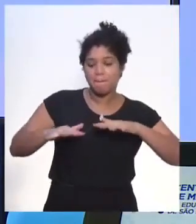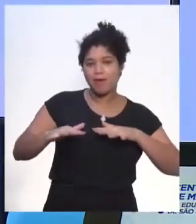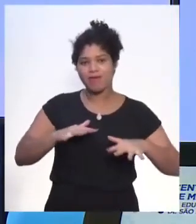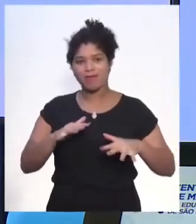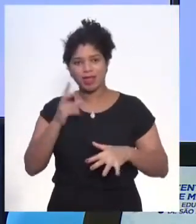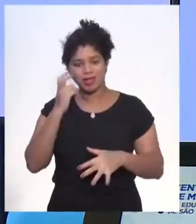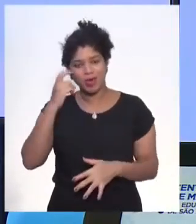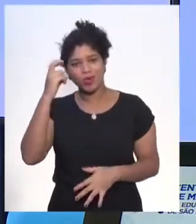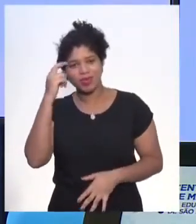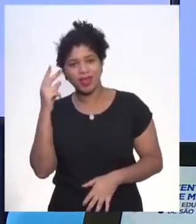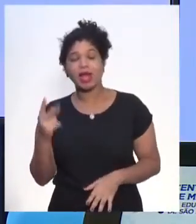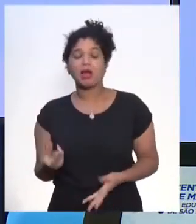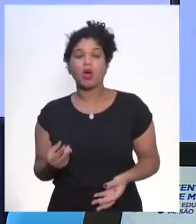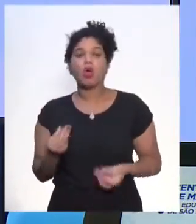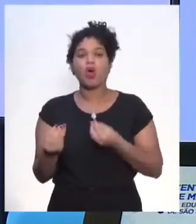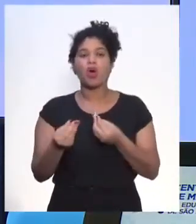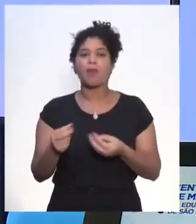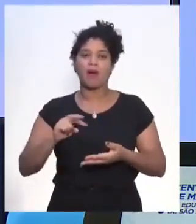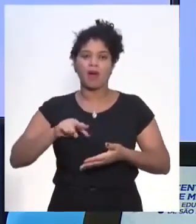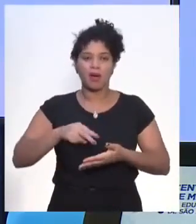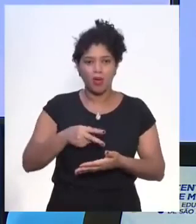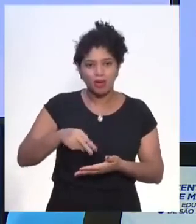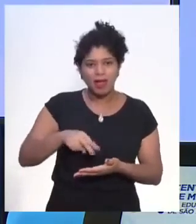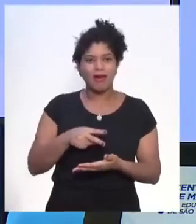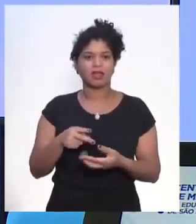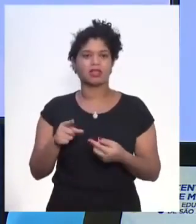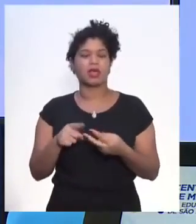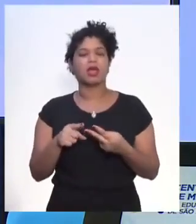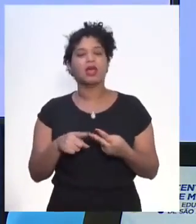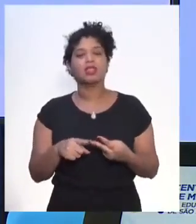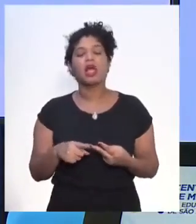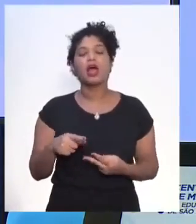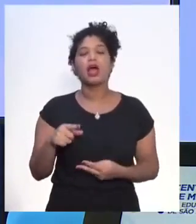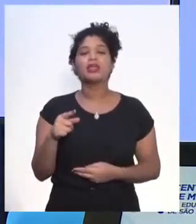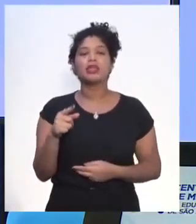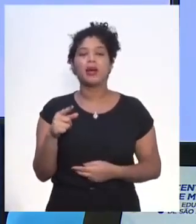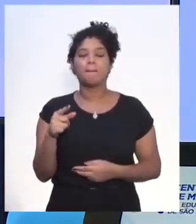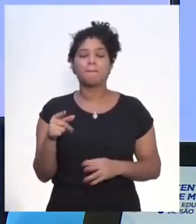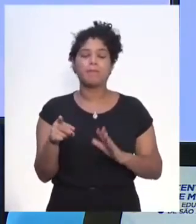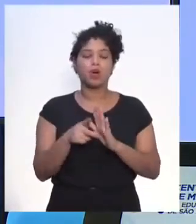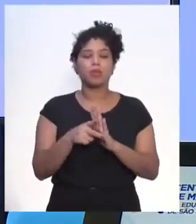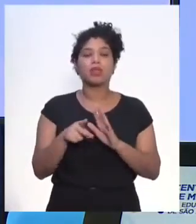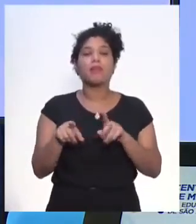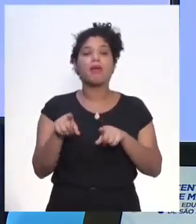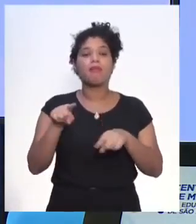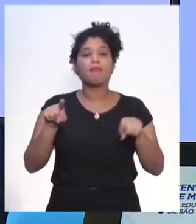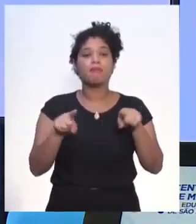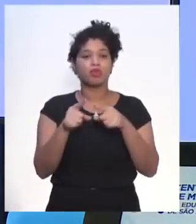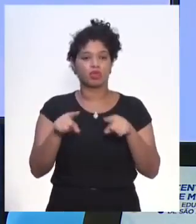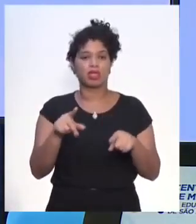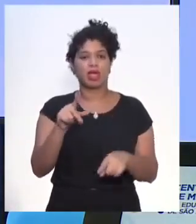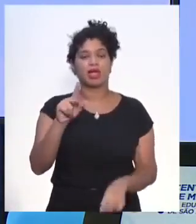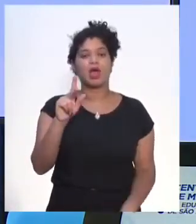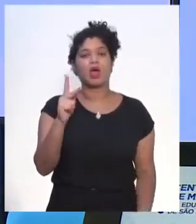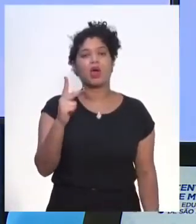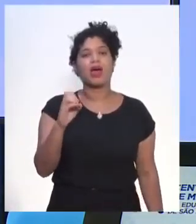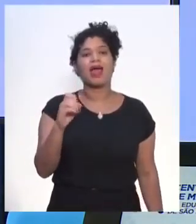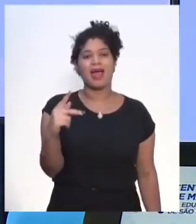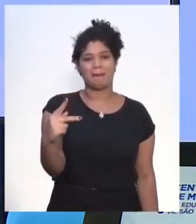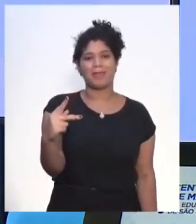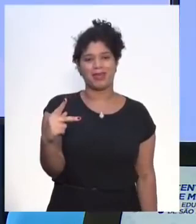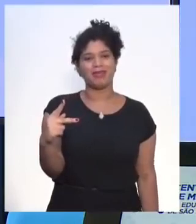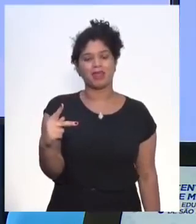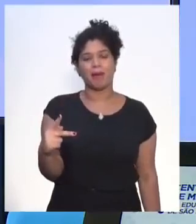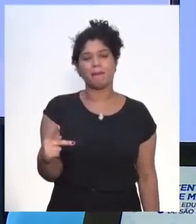né? Através da música, né, que é o rap, né? E através da dança, né? Que são os estilos